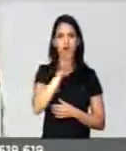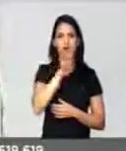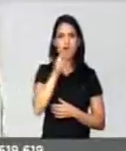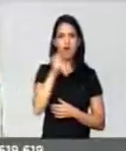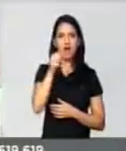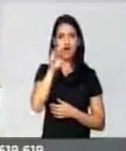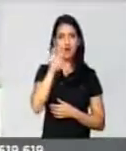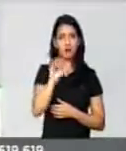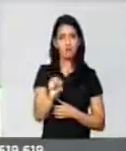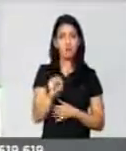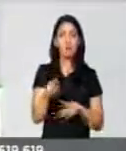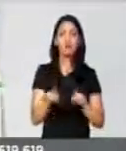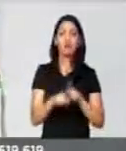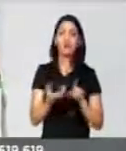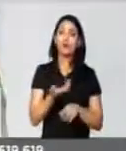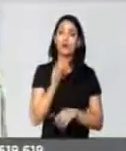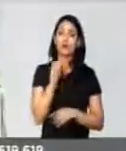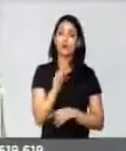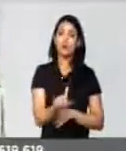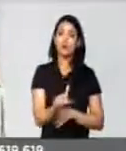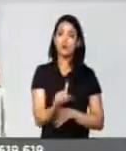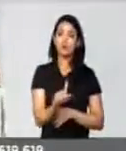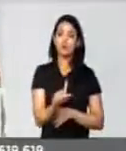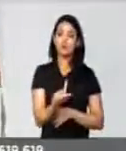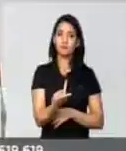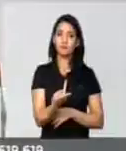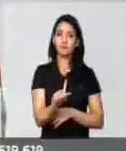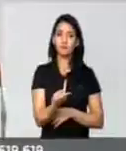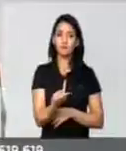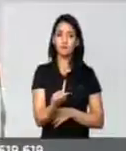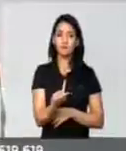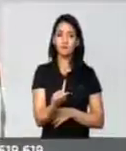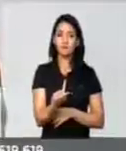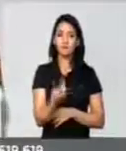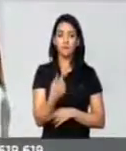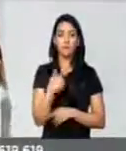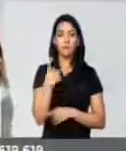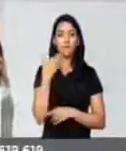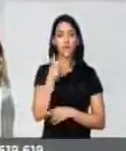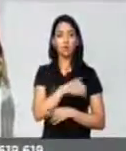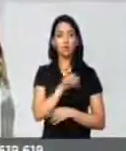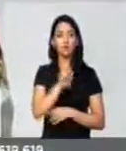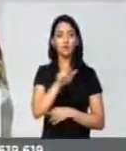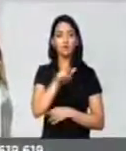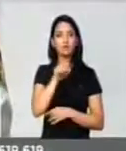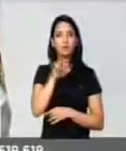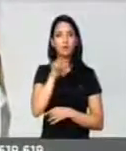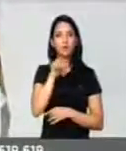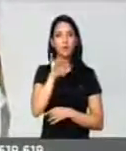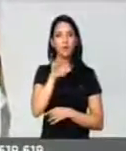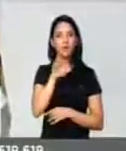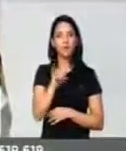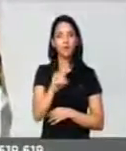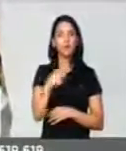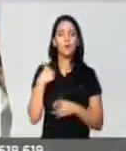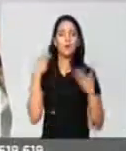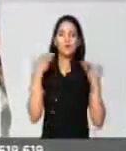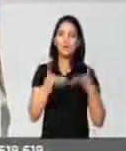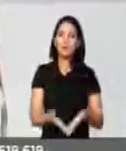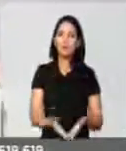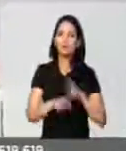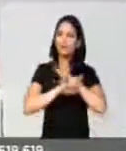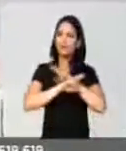queria falar que nessa minha passagem por Salgueiro, nesse fim de semana, participei de várias